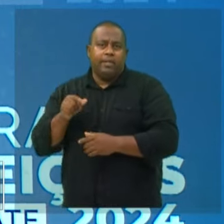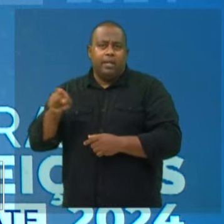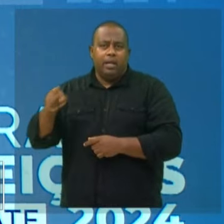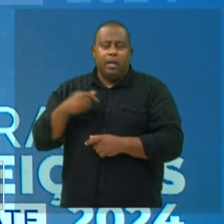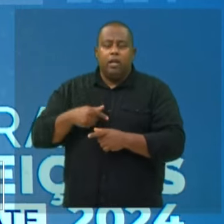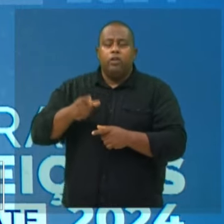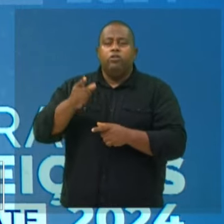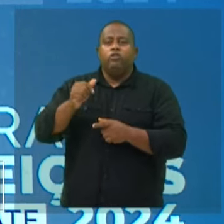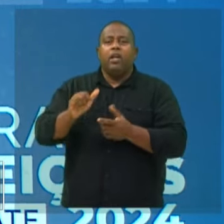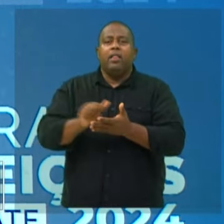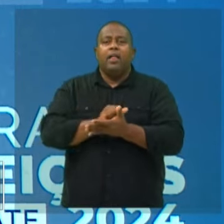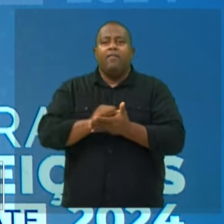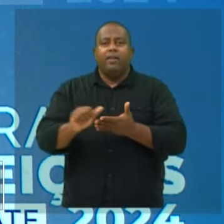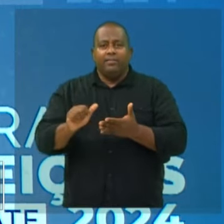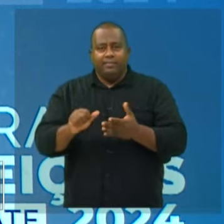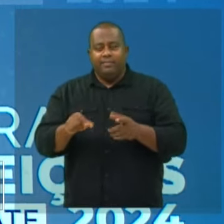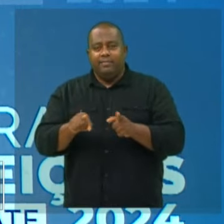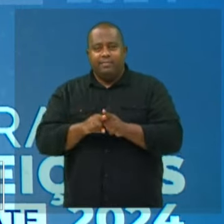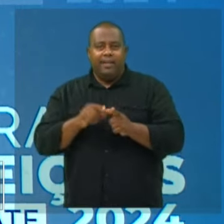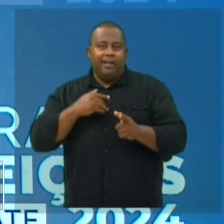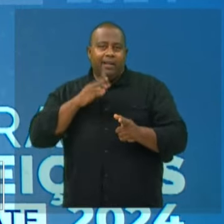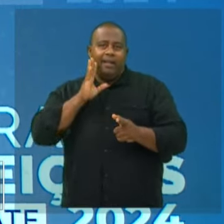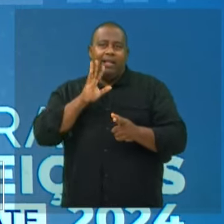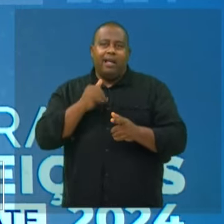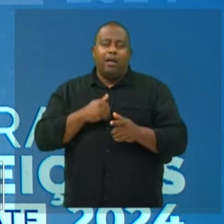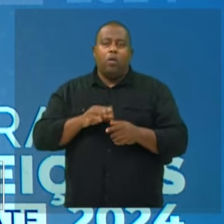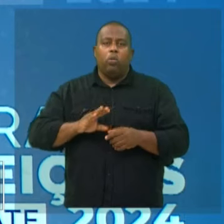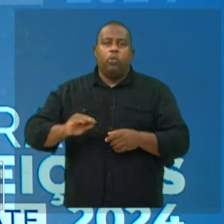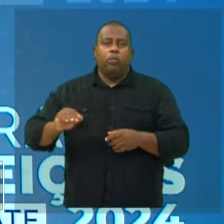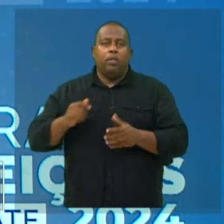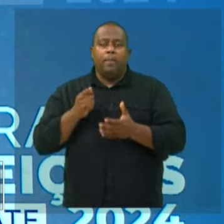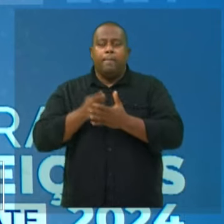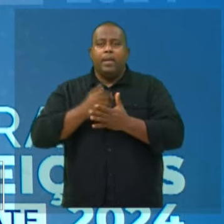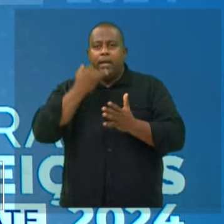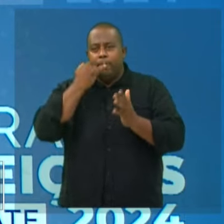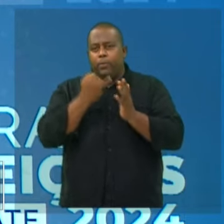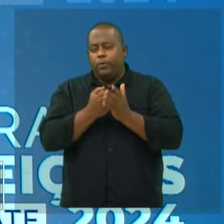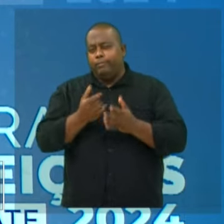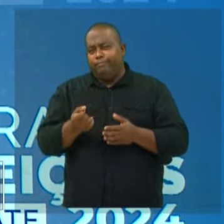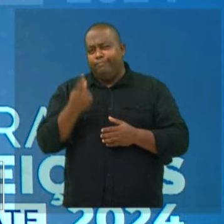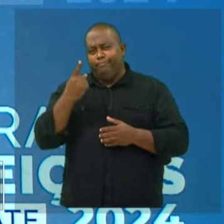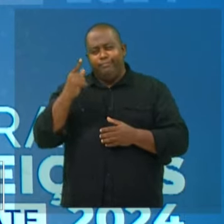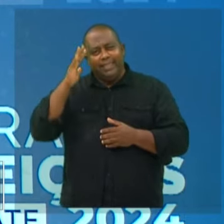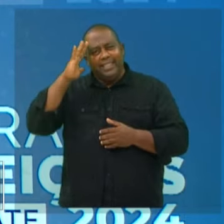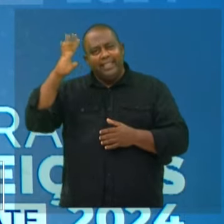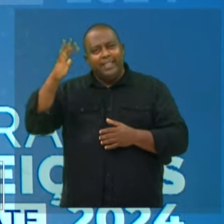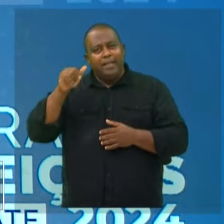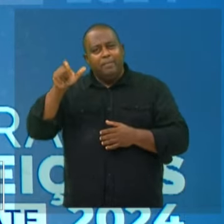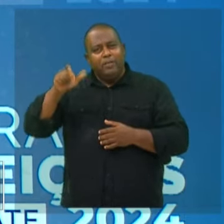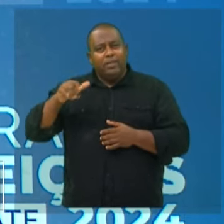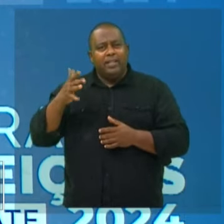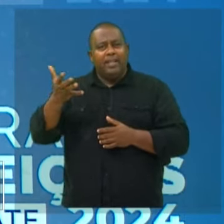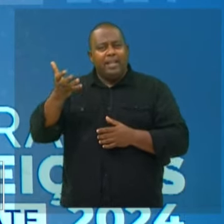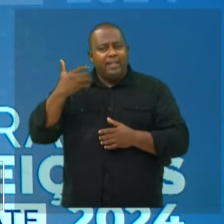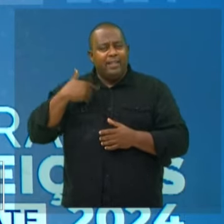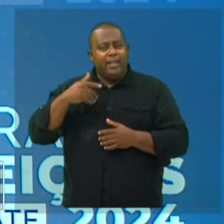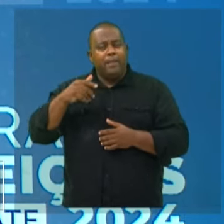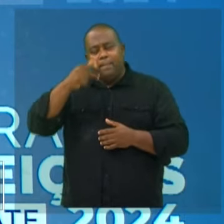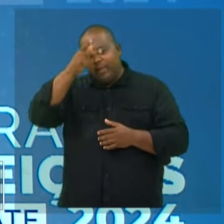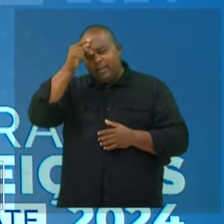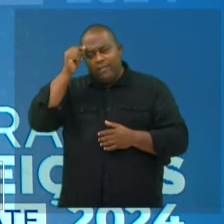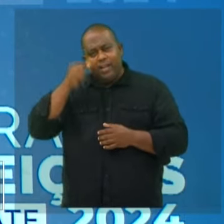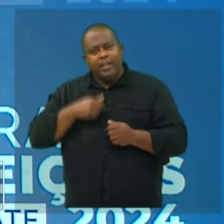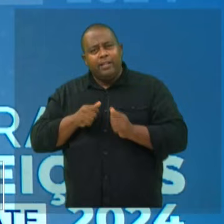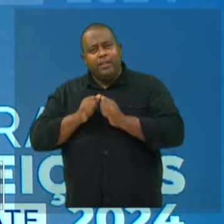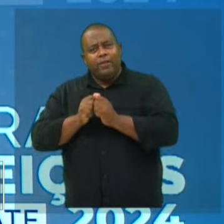lavagem de dinheiro e claro né e sua negação fiscal imagine uma pessoa dessa quer ser prefeito com esse tipo de